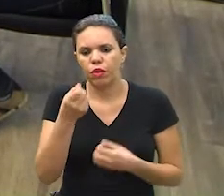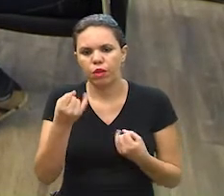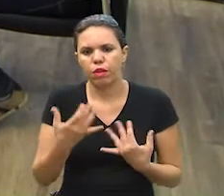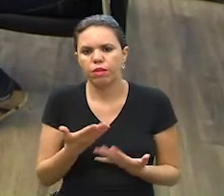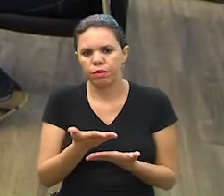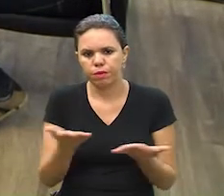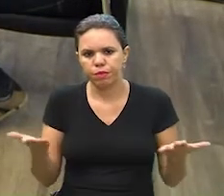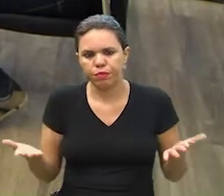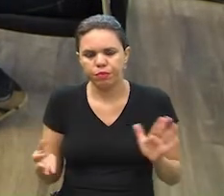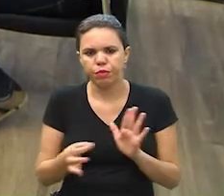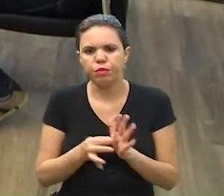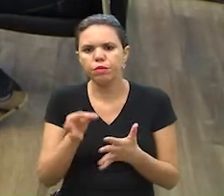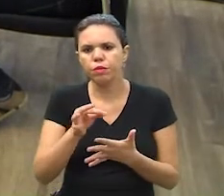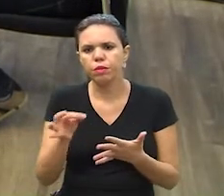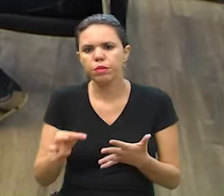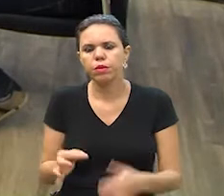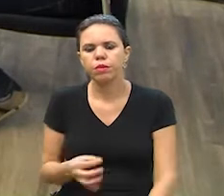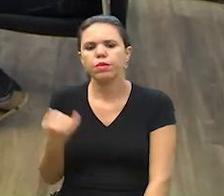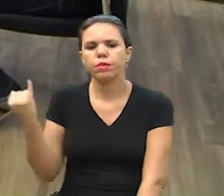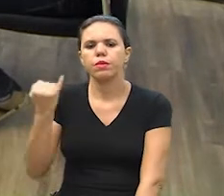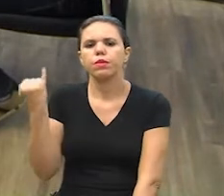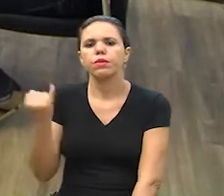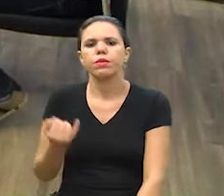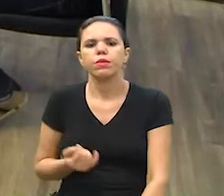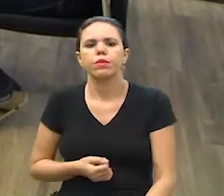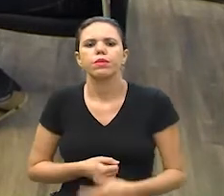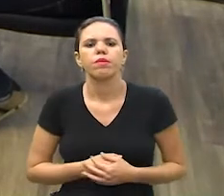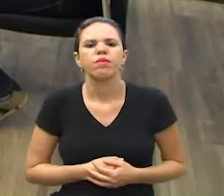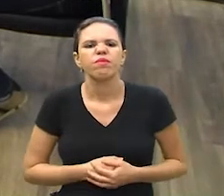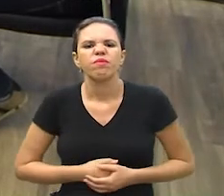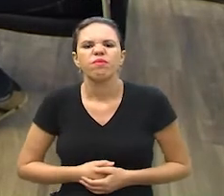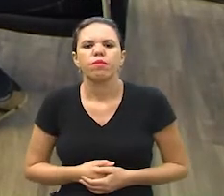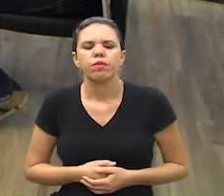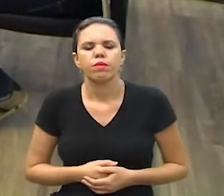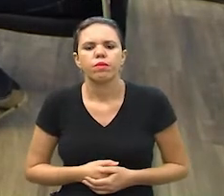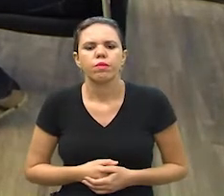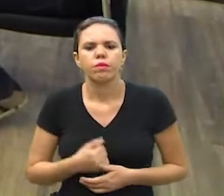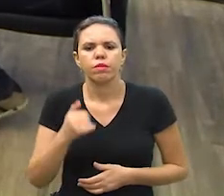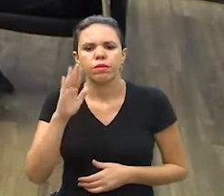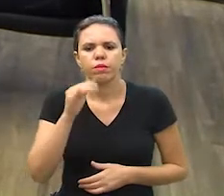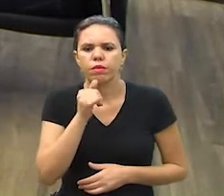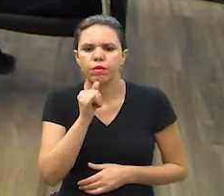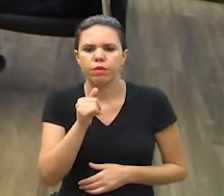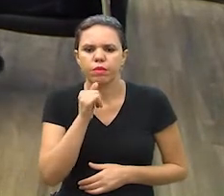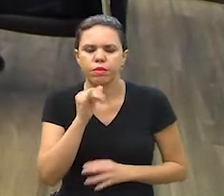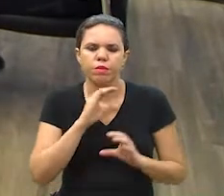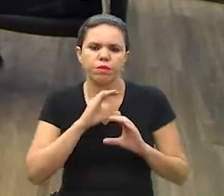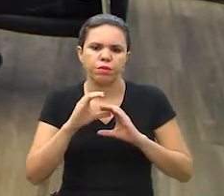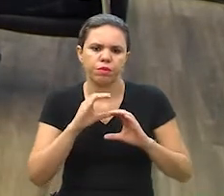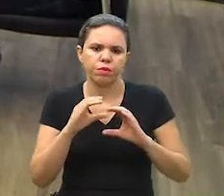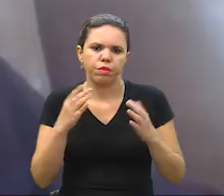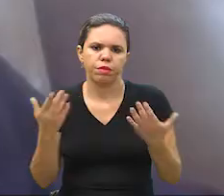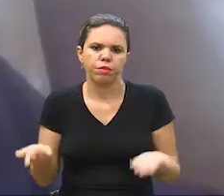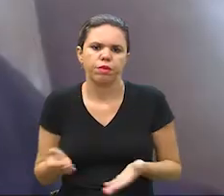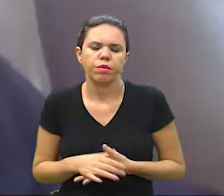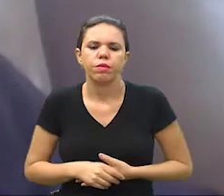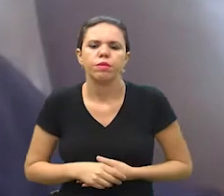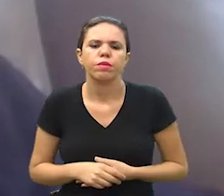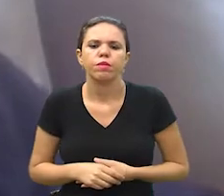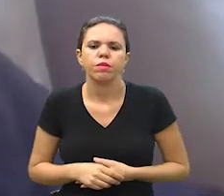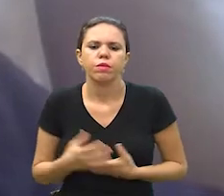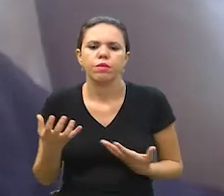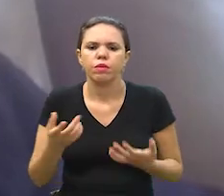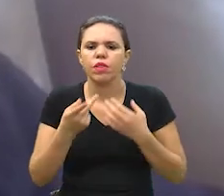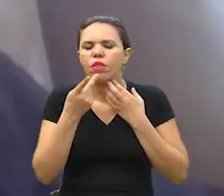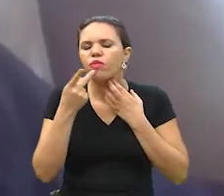Vocês colocaram questões aí muito importantes, né? Você está colocando mais na questão da comunicação. Eu